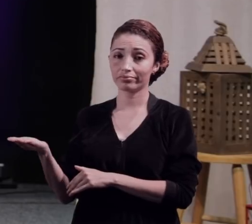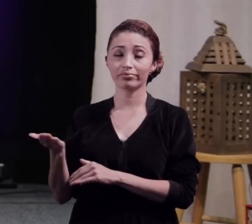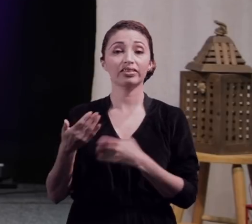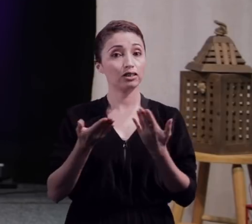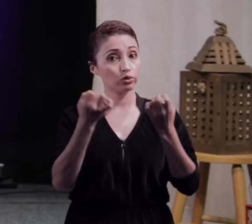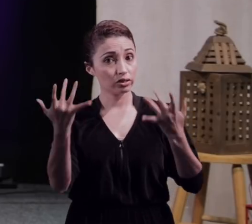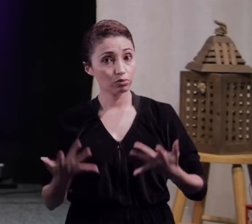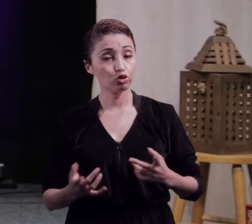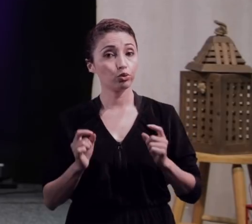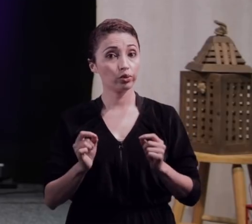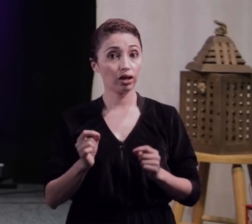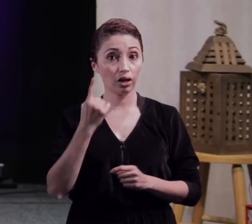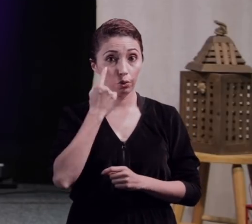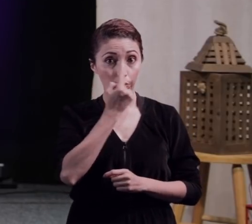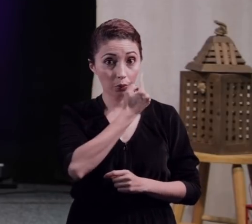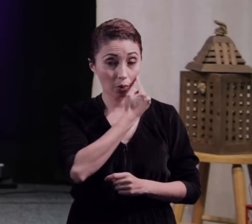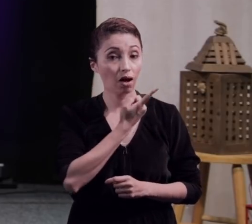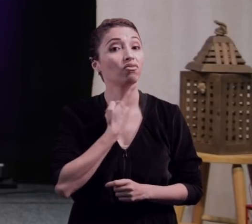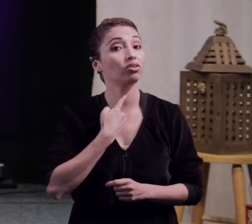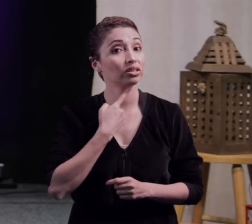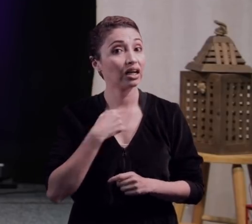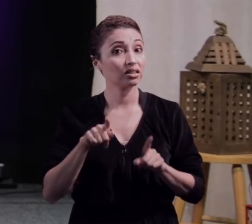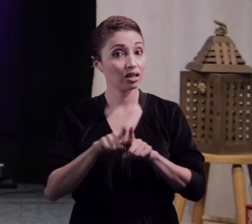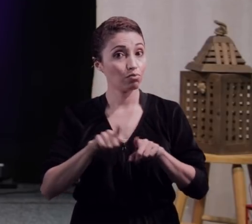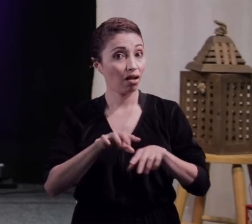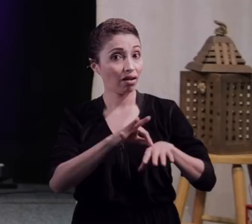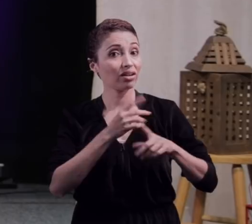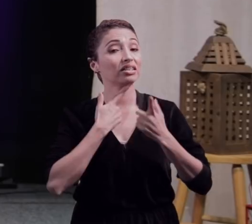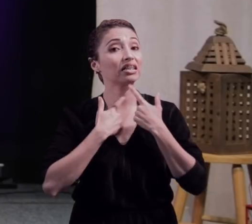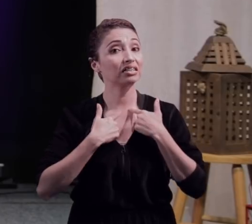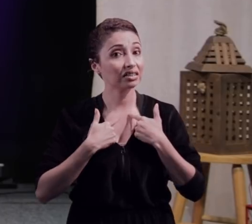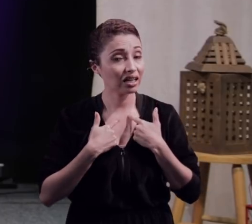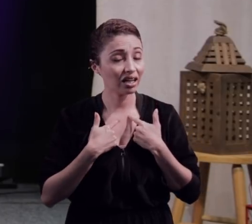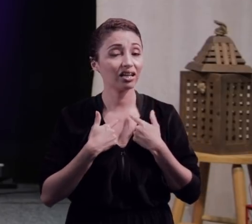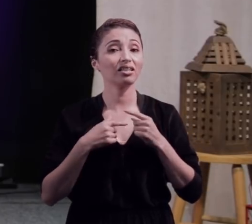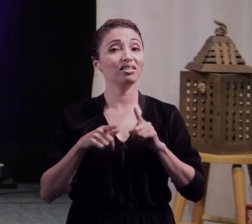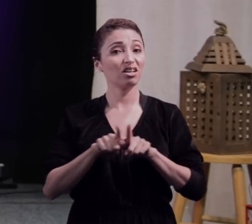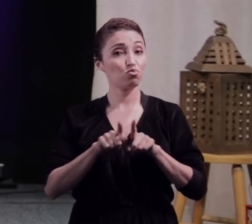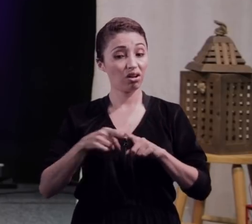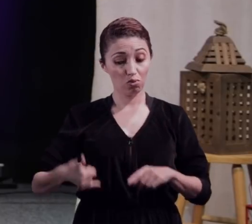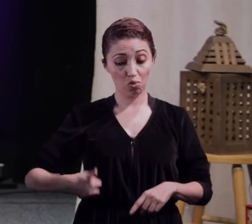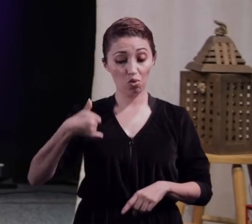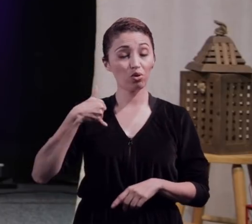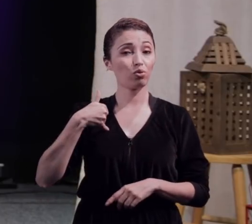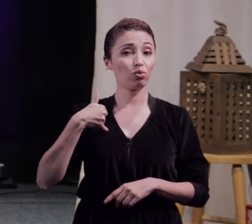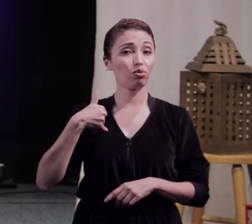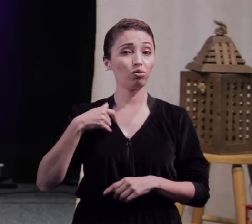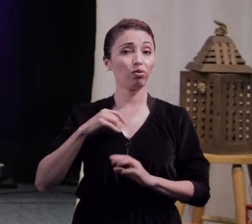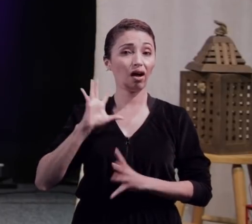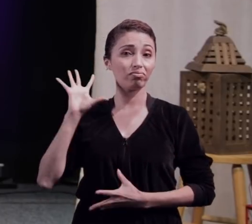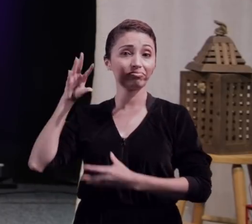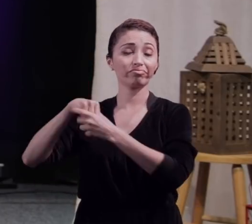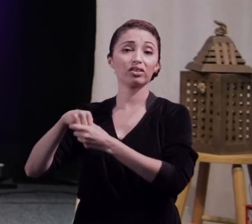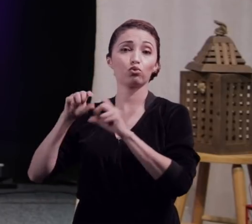E ele define o desejo dos olhos, o desejo da carne e a soberba da vida, o